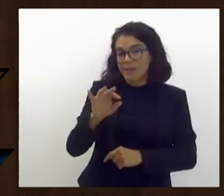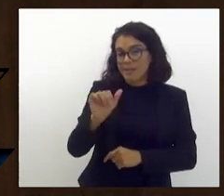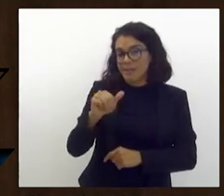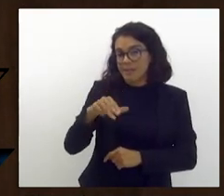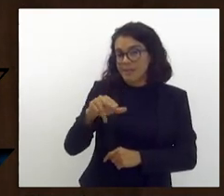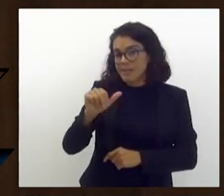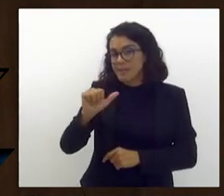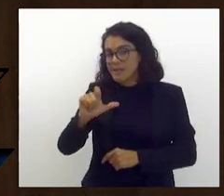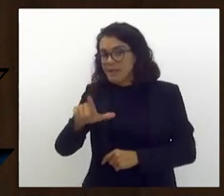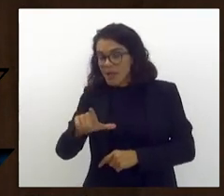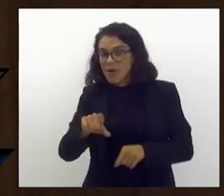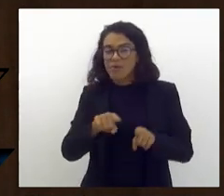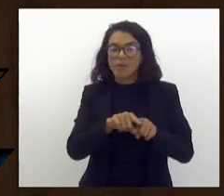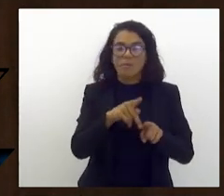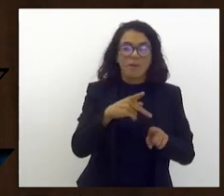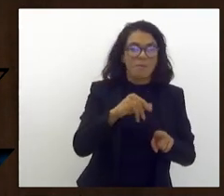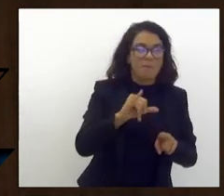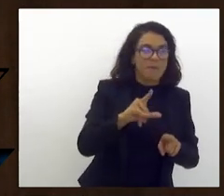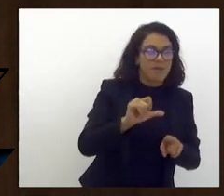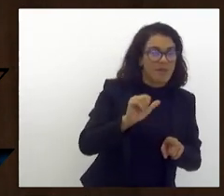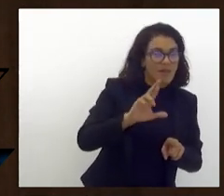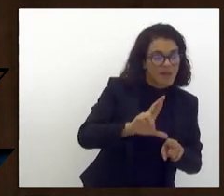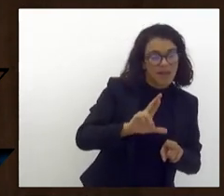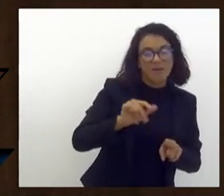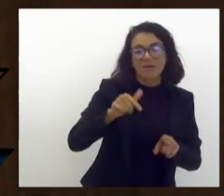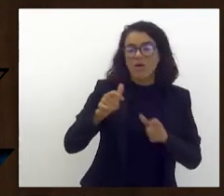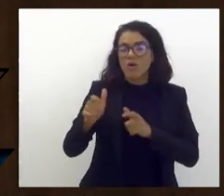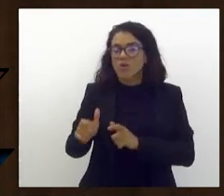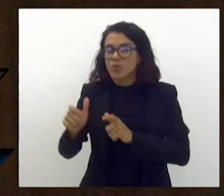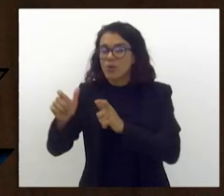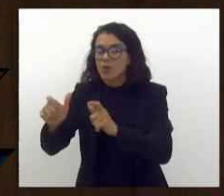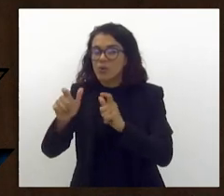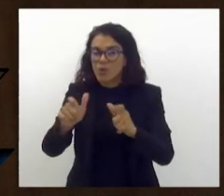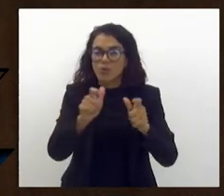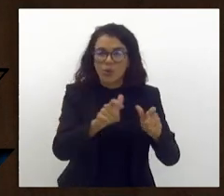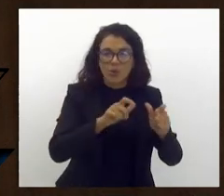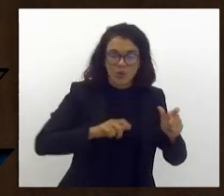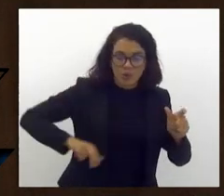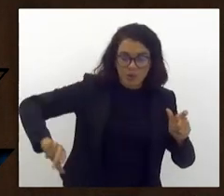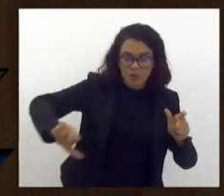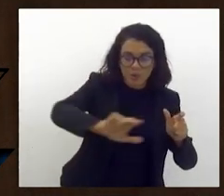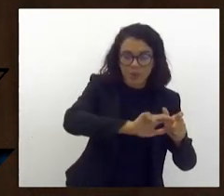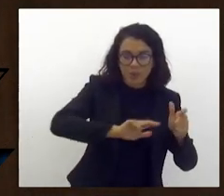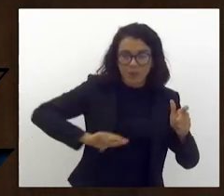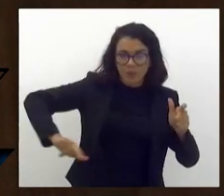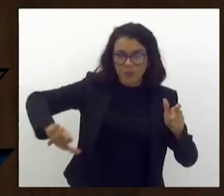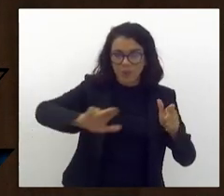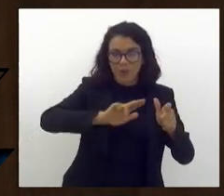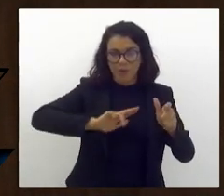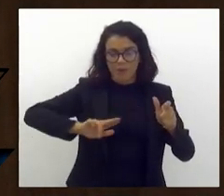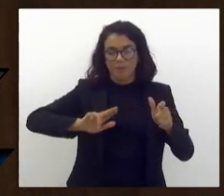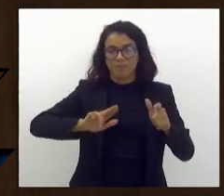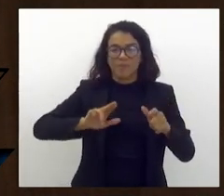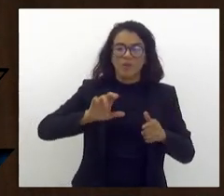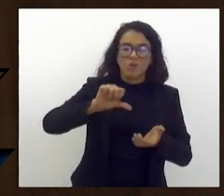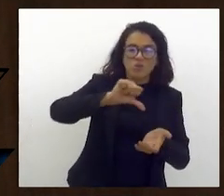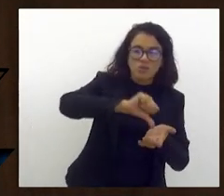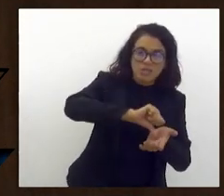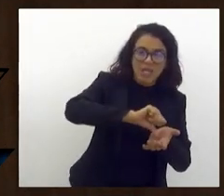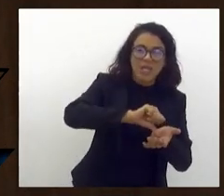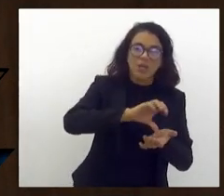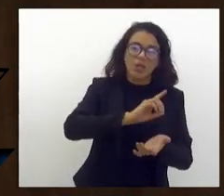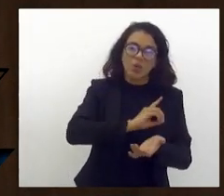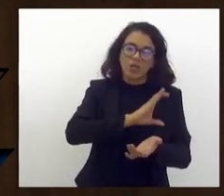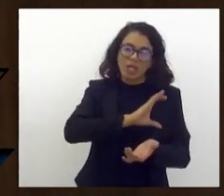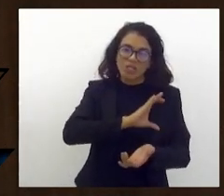Pilar que nós conseguimos libertar. Mas tantos outros lugares que vêm passando por dificuldades ali. Seja o centro, o primeiro, o